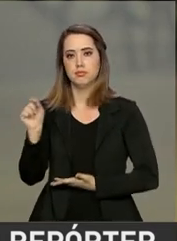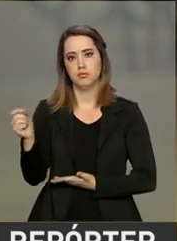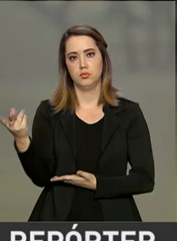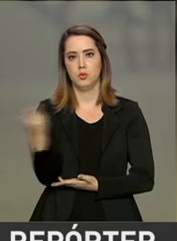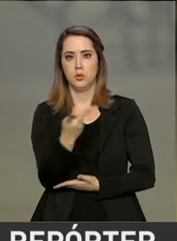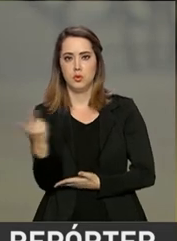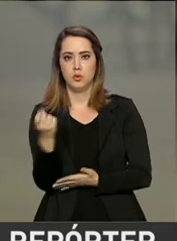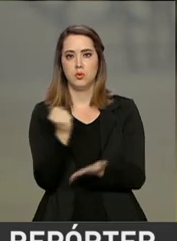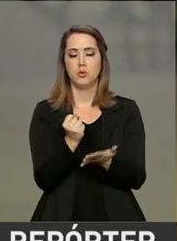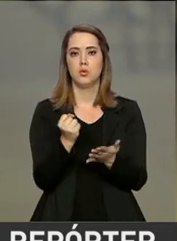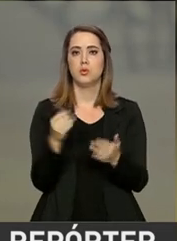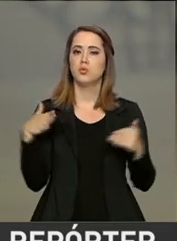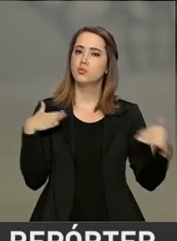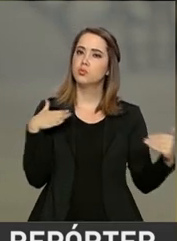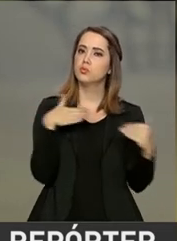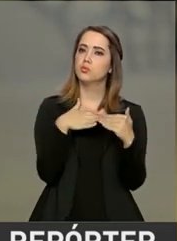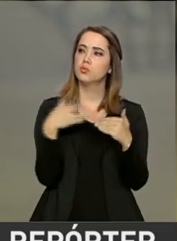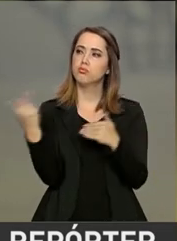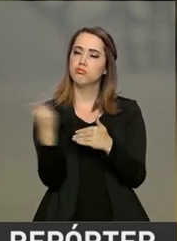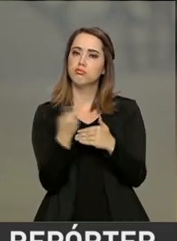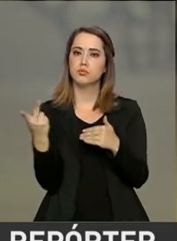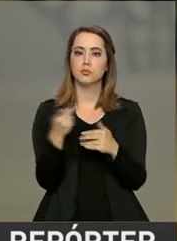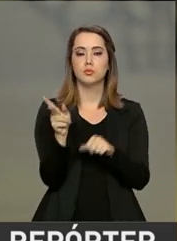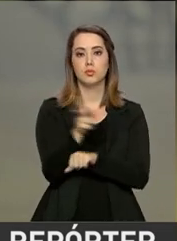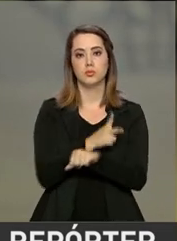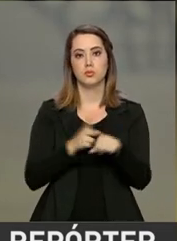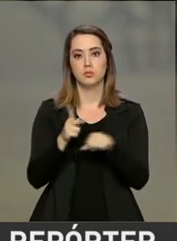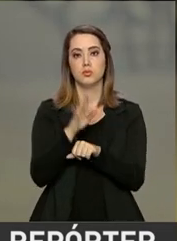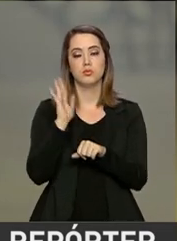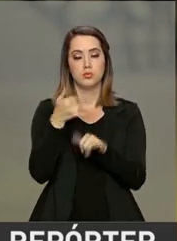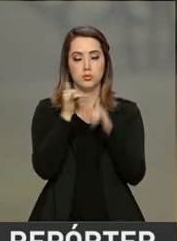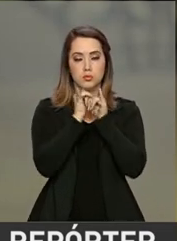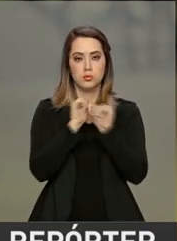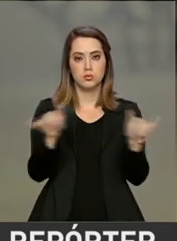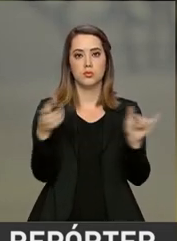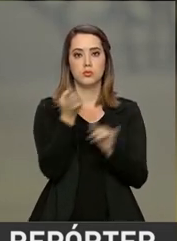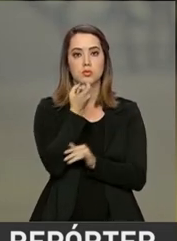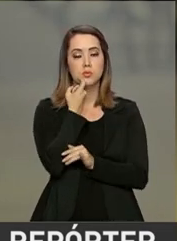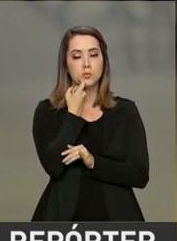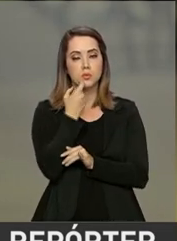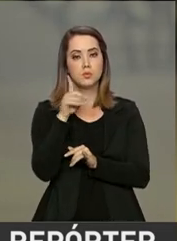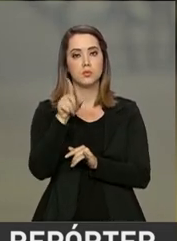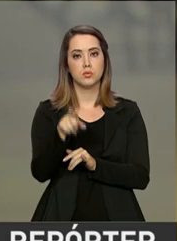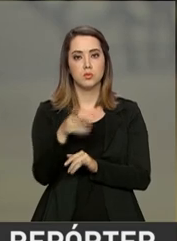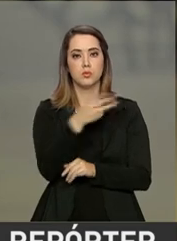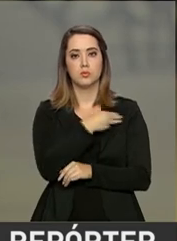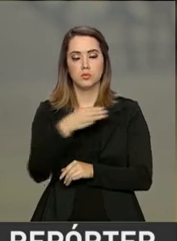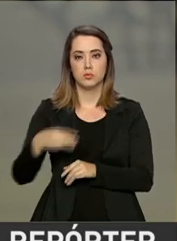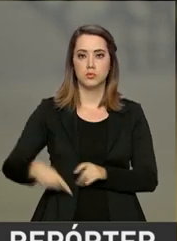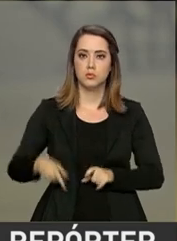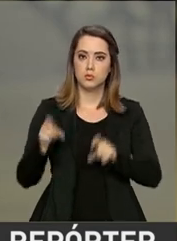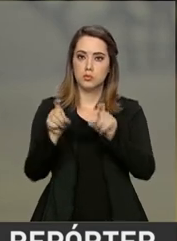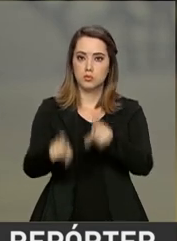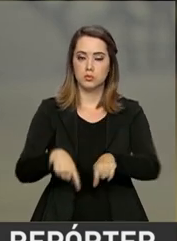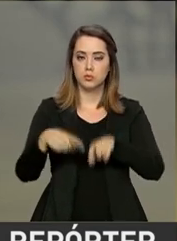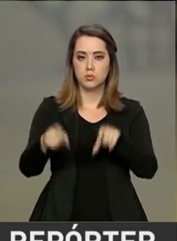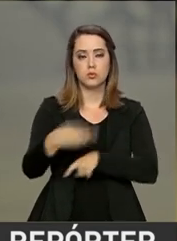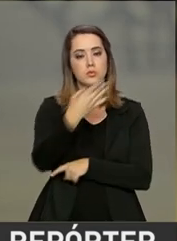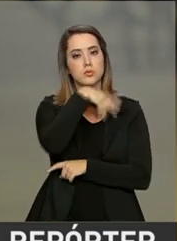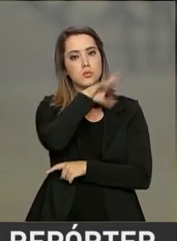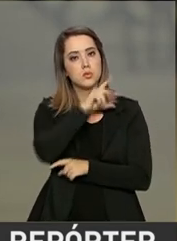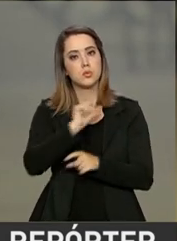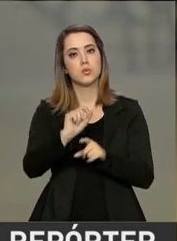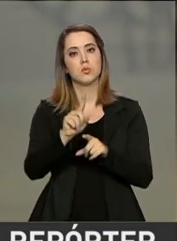entre Brasil e Estados Unidos foi anunciado na sexta-feira pelo Ministério da Agricultura pecuária e Abastecimento depois de uma negociação que